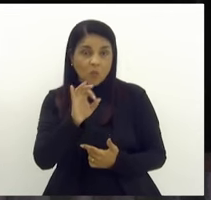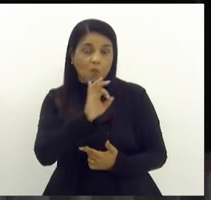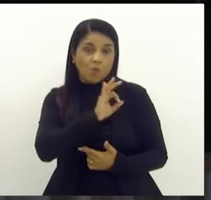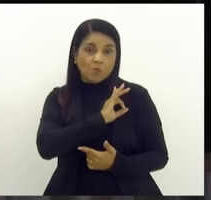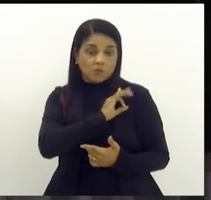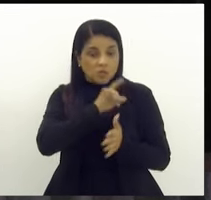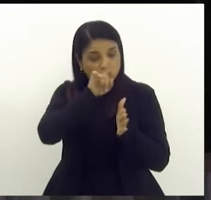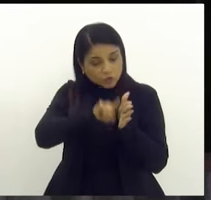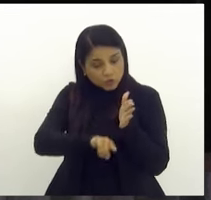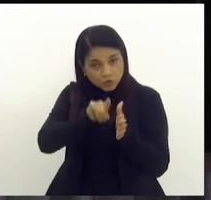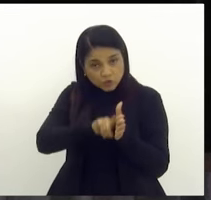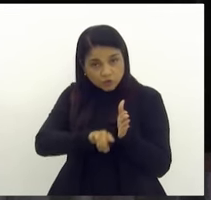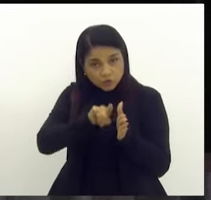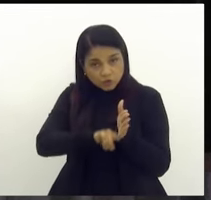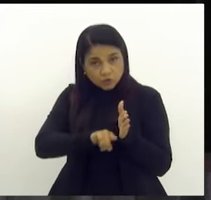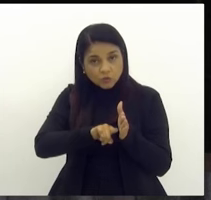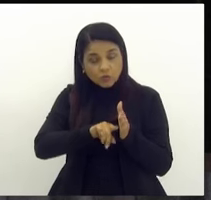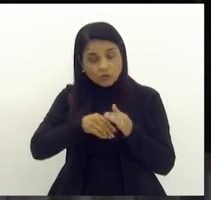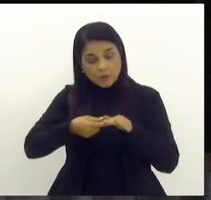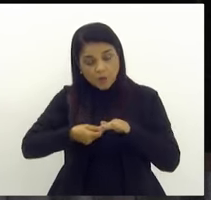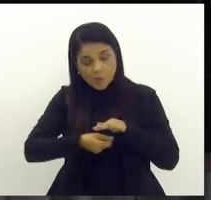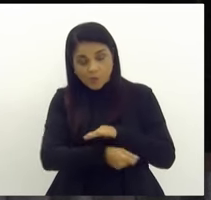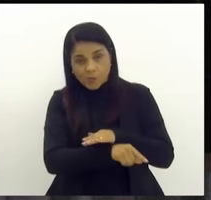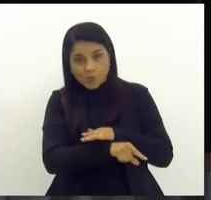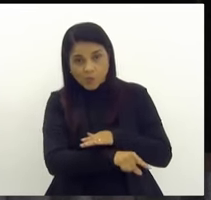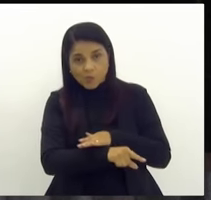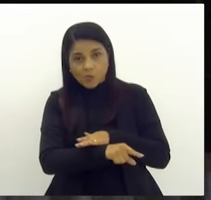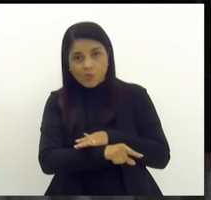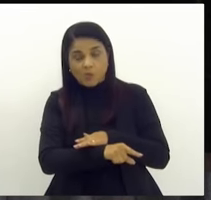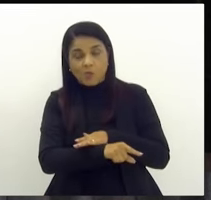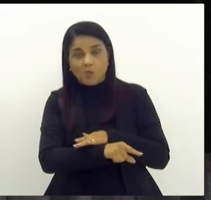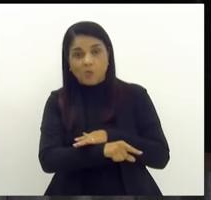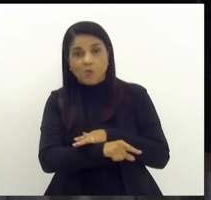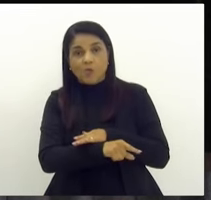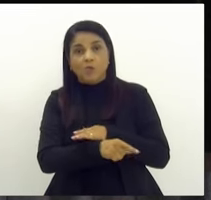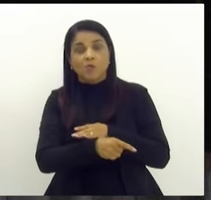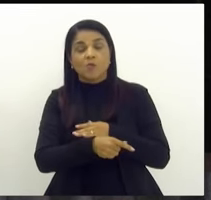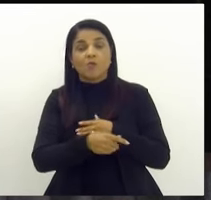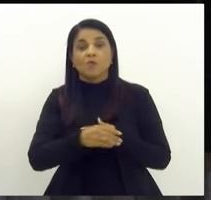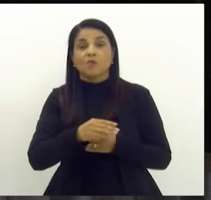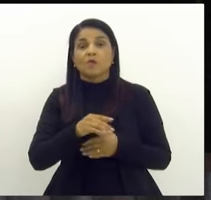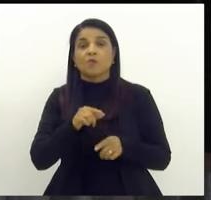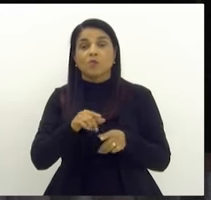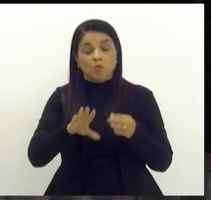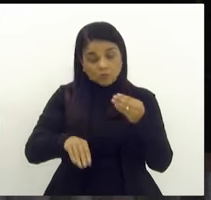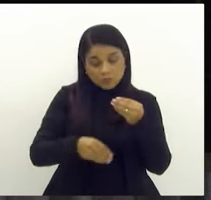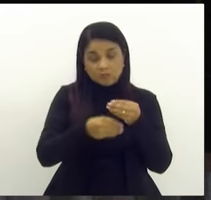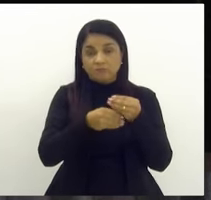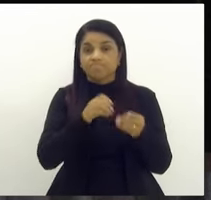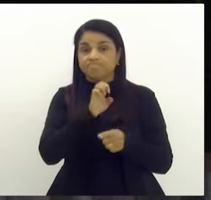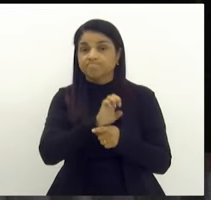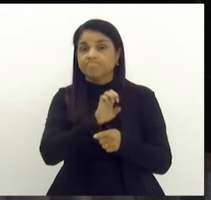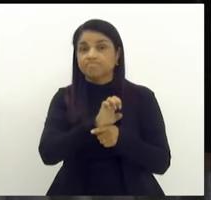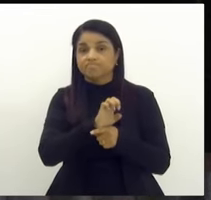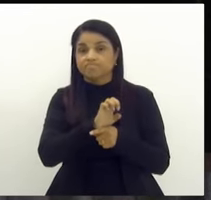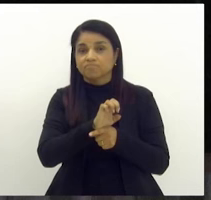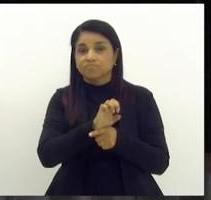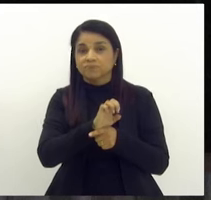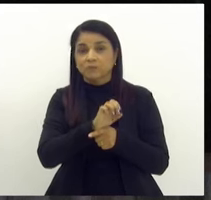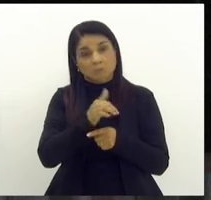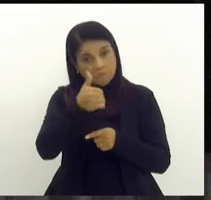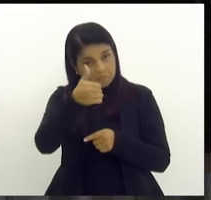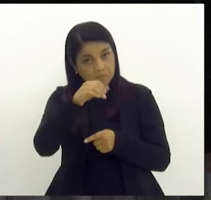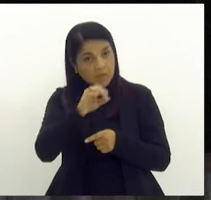é descontado do fundo da Polícia Militar descontado 10% o estado teria que complementar com quanto com o mesmo